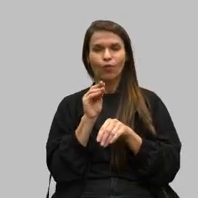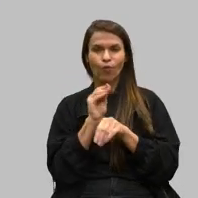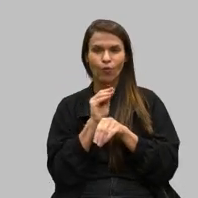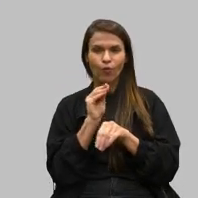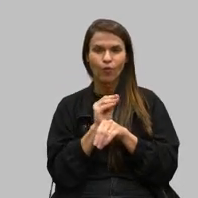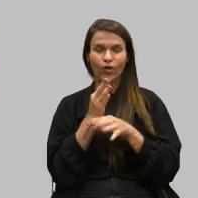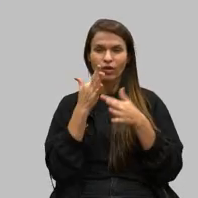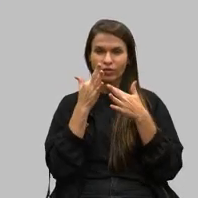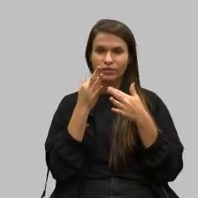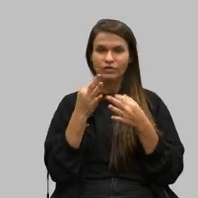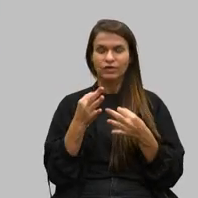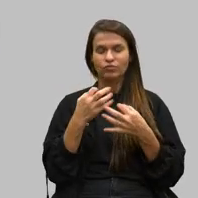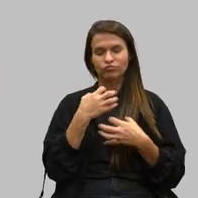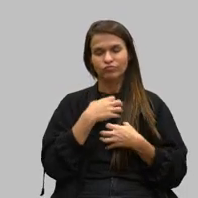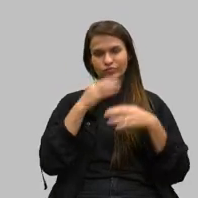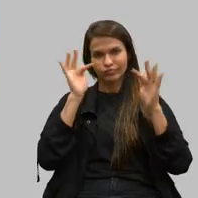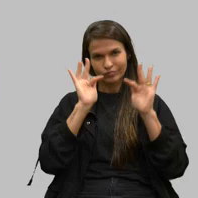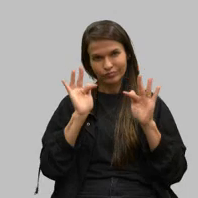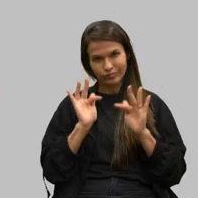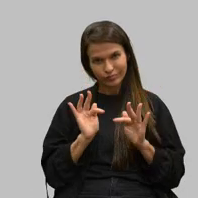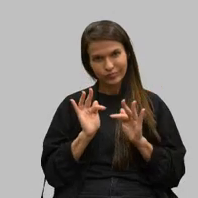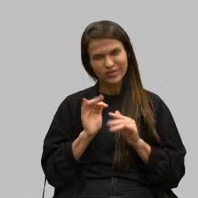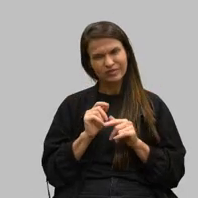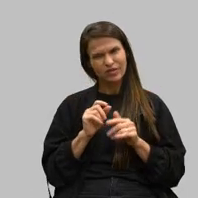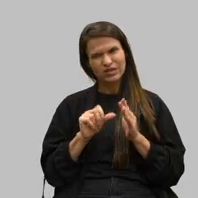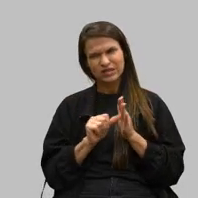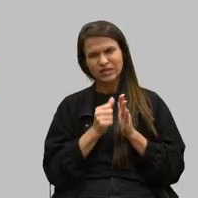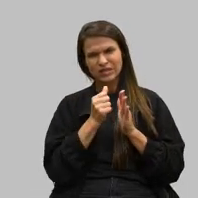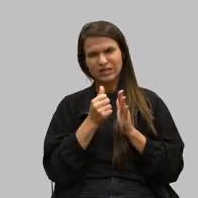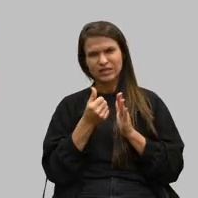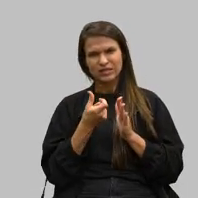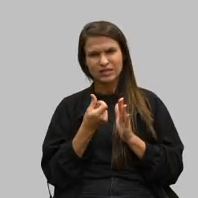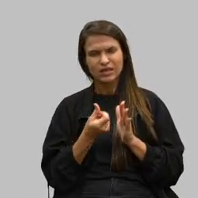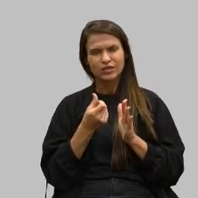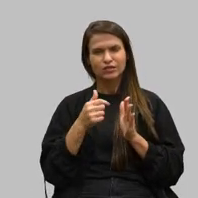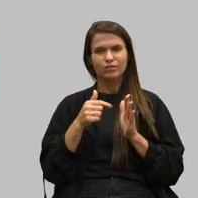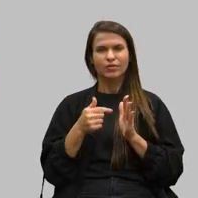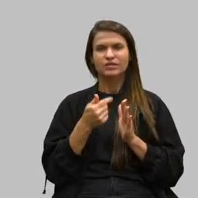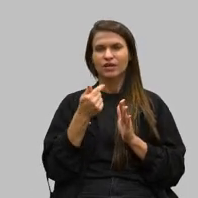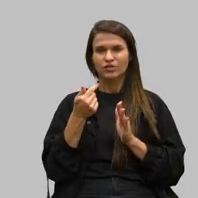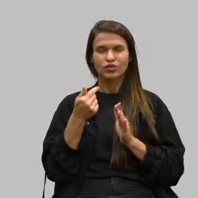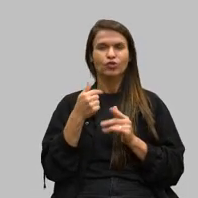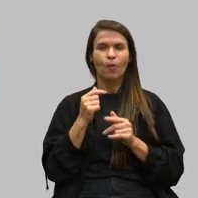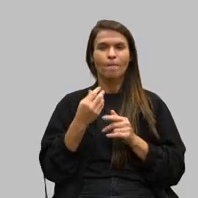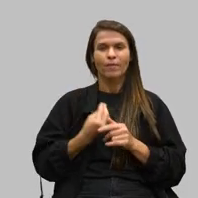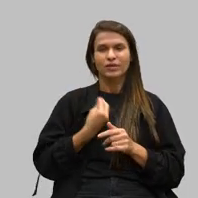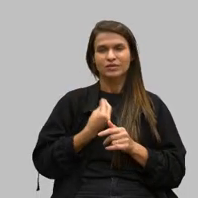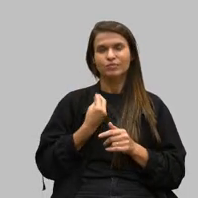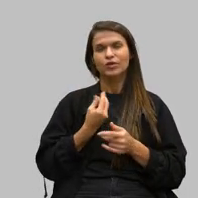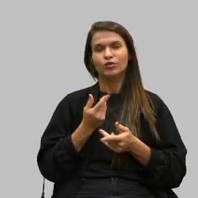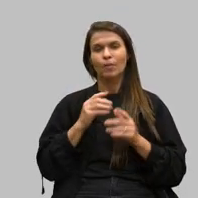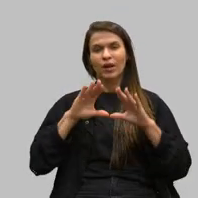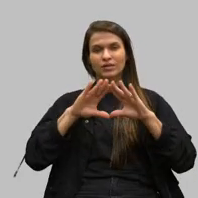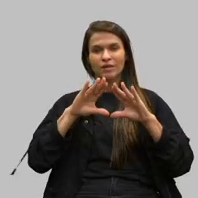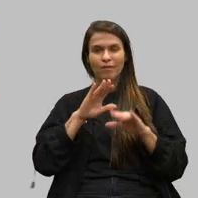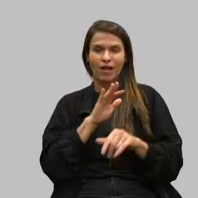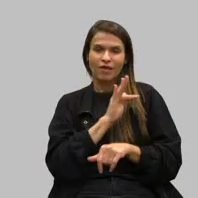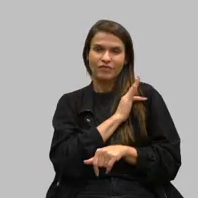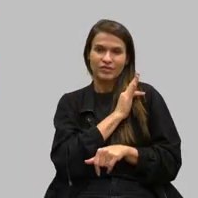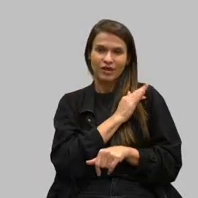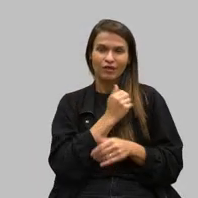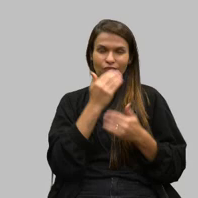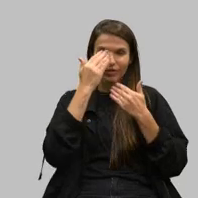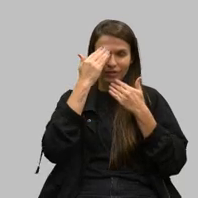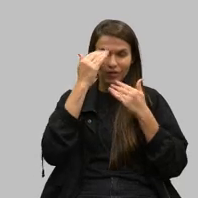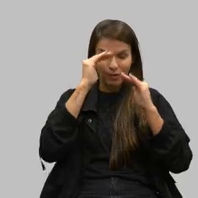fico muito feliz, eu acho que deve ser a sexta, sétima, oitava vez que eu venho aqui em uma Assembleia Fiscaliza, e fico muito agradecido